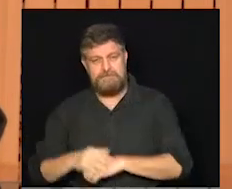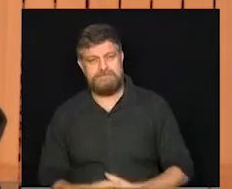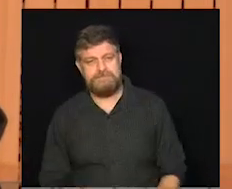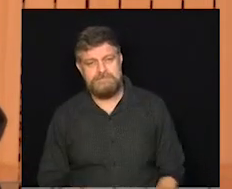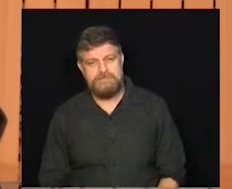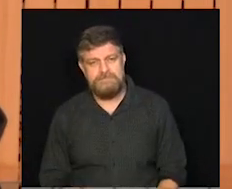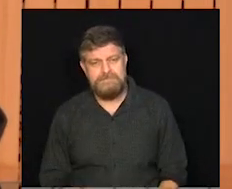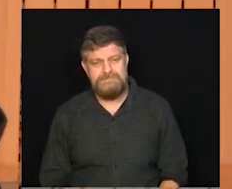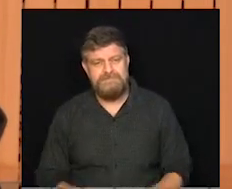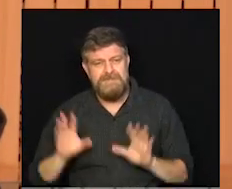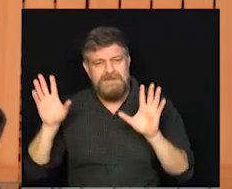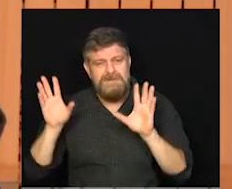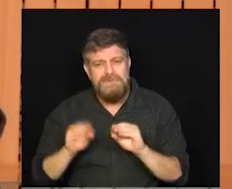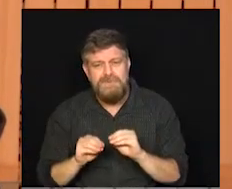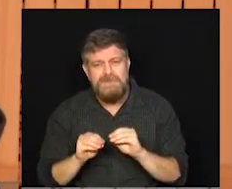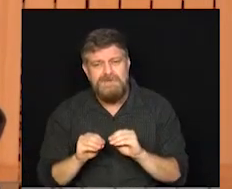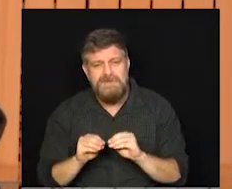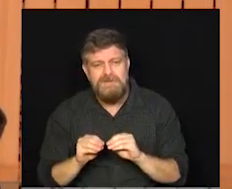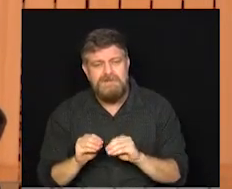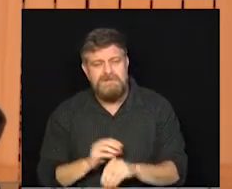Acho que ele caiu da reunião.